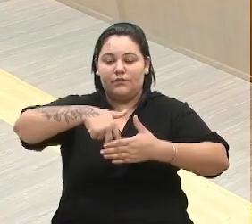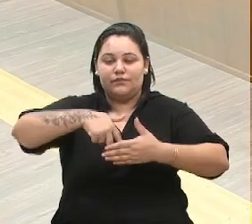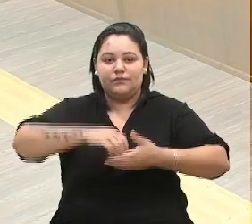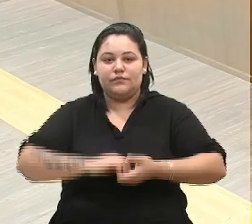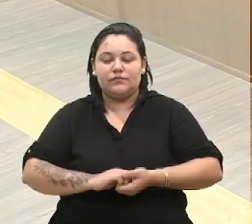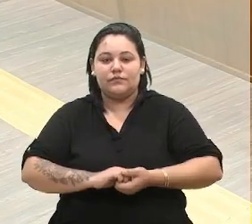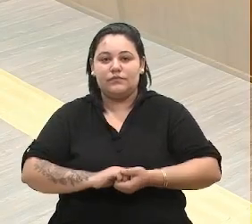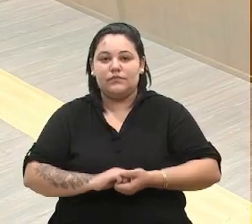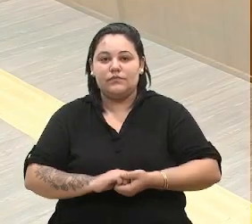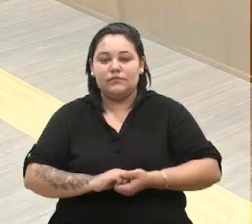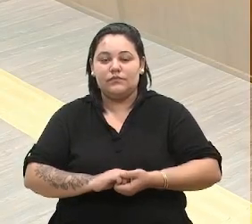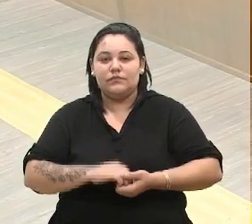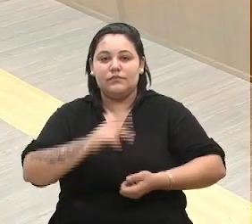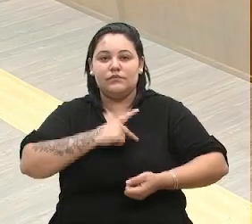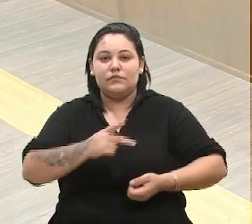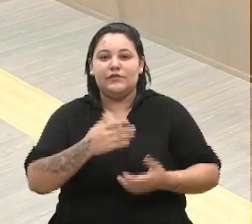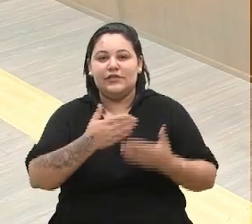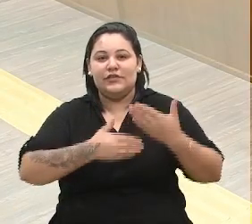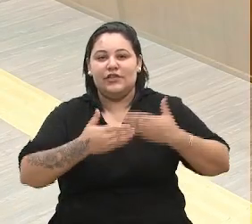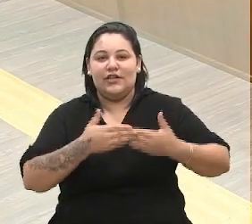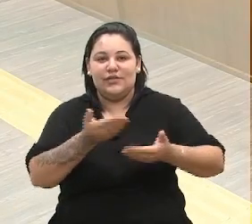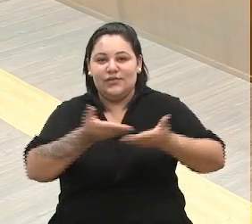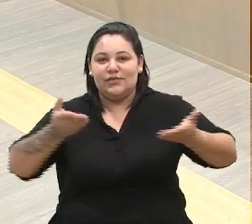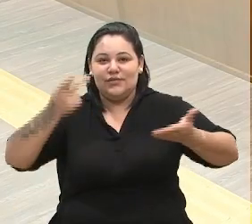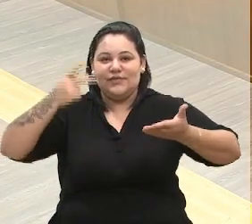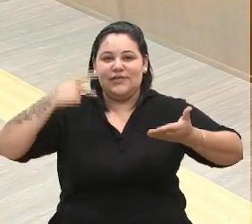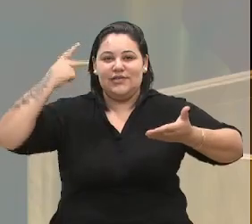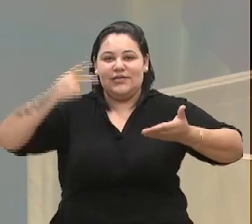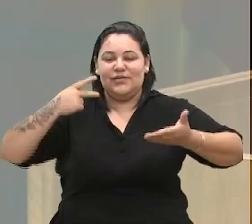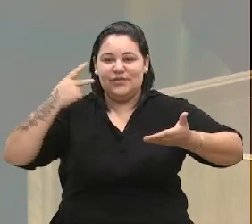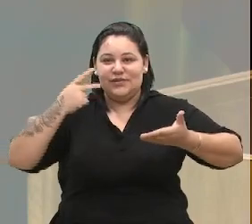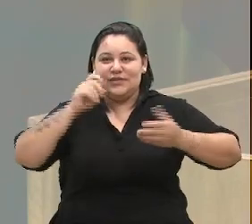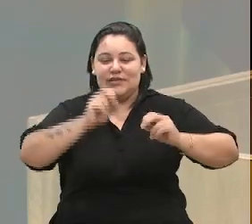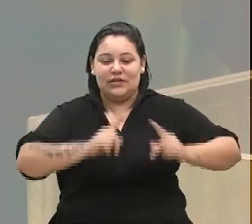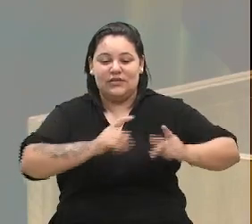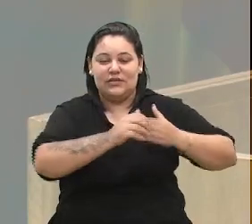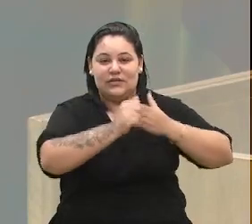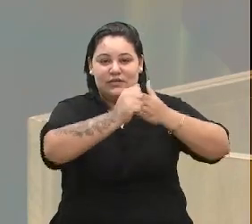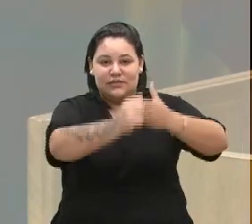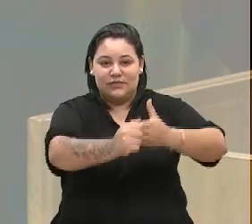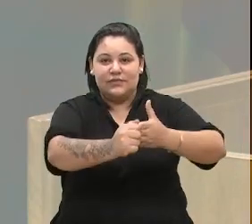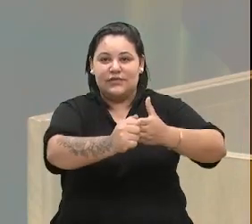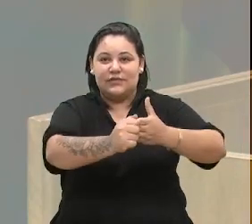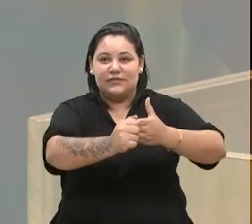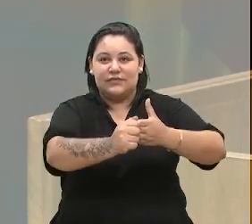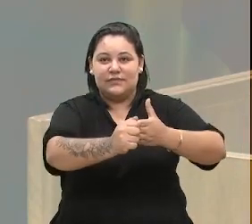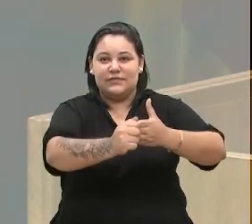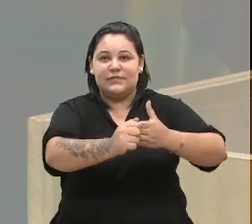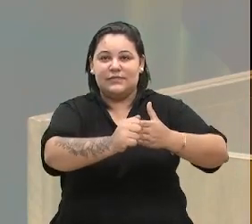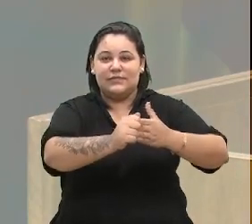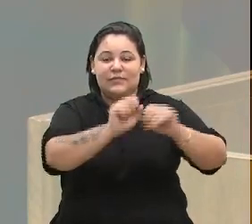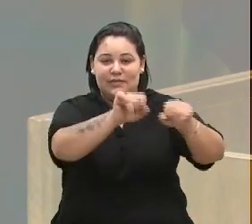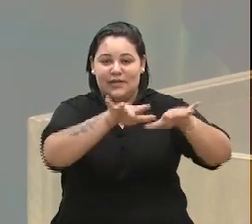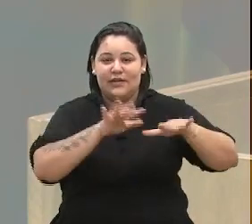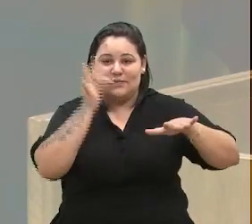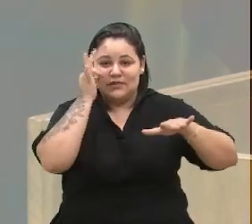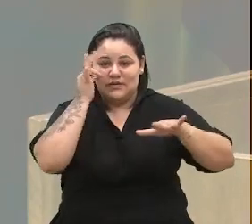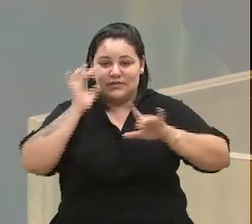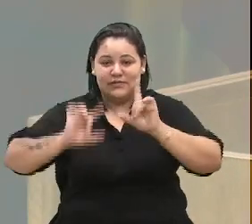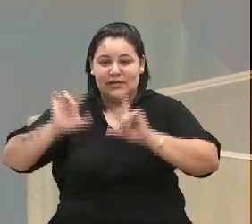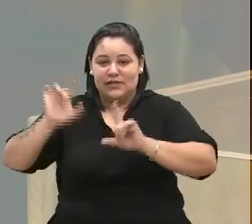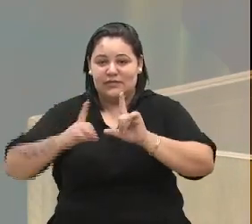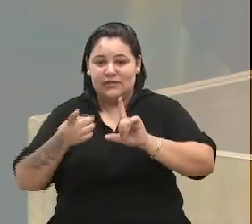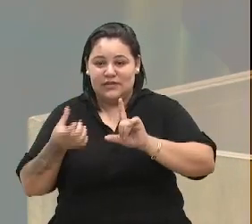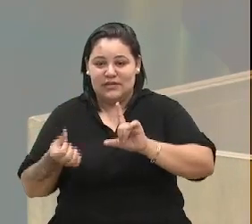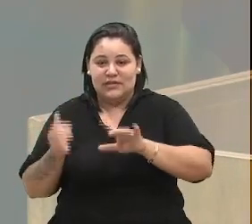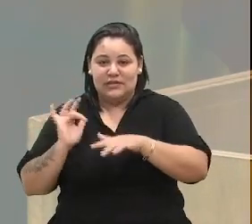Senhora presidente, nobres pares, colegas vereadores, a todos que nos acompanham, né, aqui no plenário, nos canais oficiais